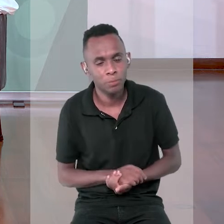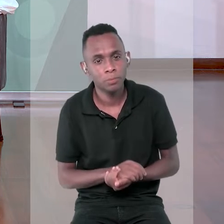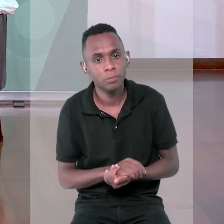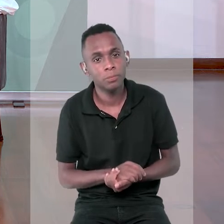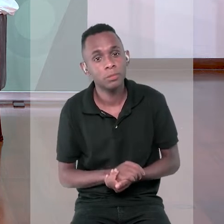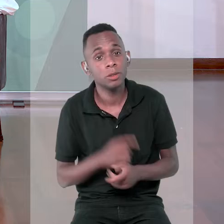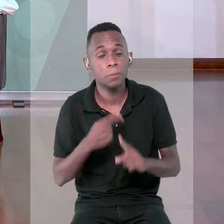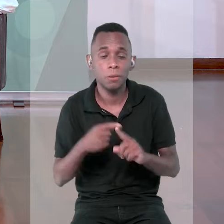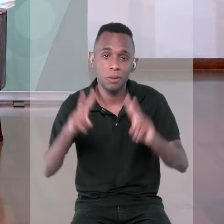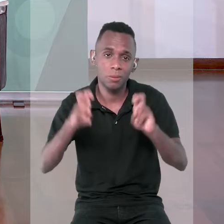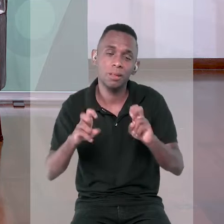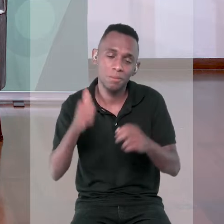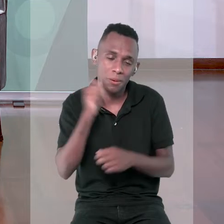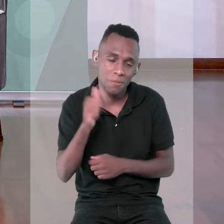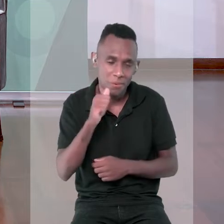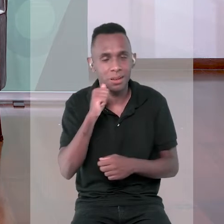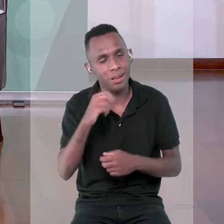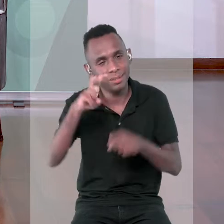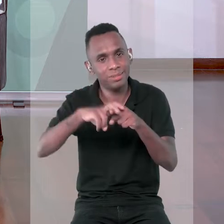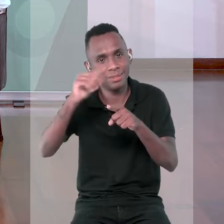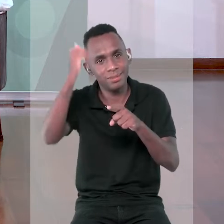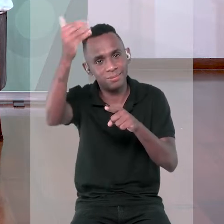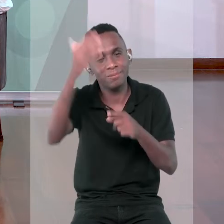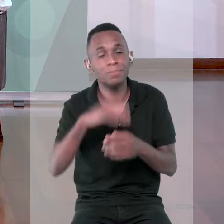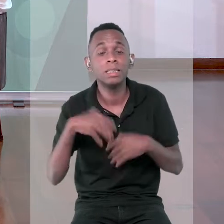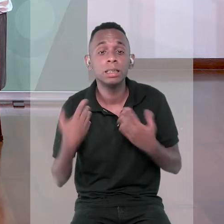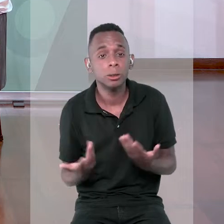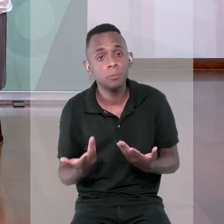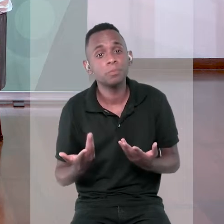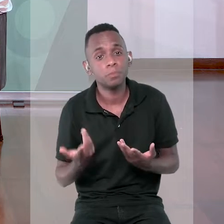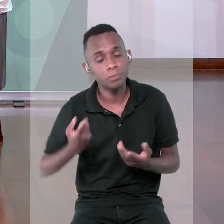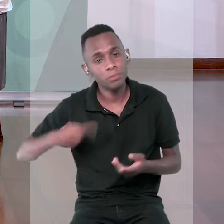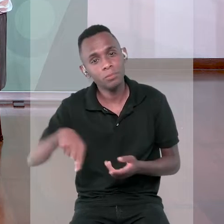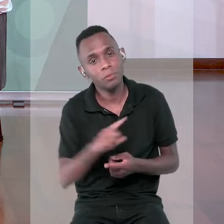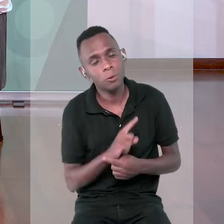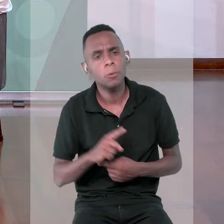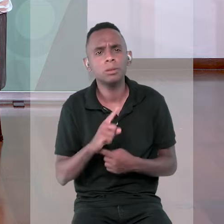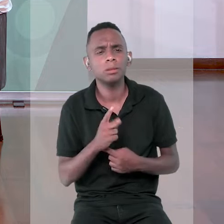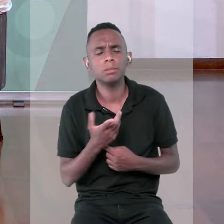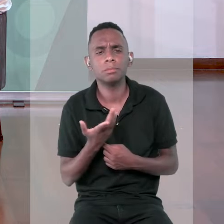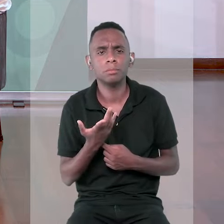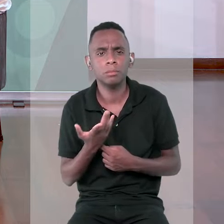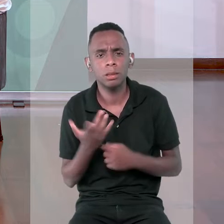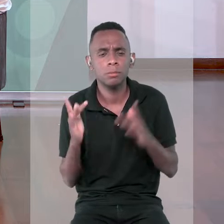Acho que é porque o tema hoje é só mulher, né, Isabelle? Eles estão assustados. Mas aí a gente teve